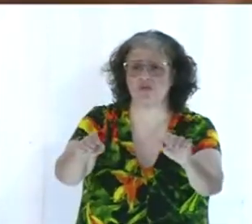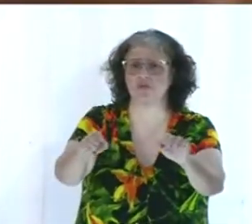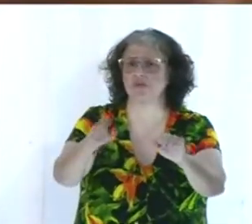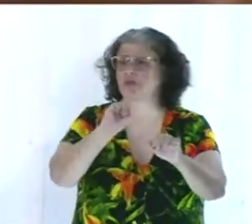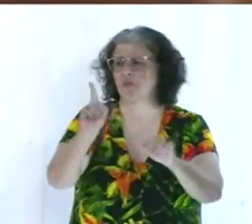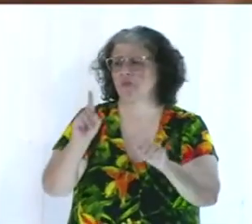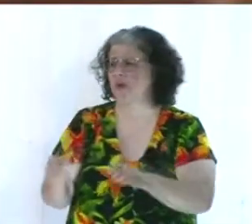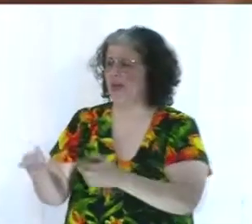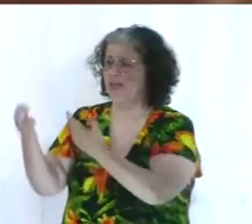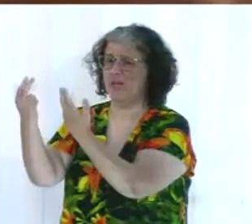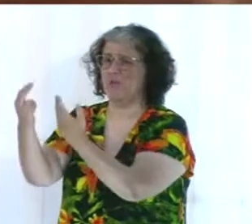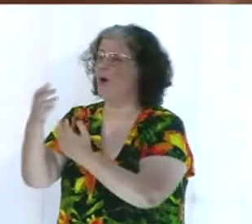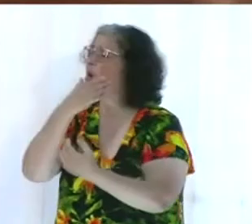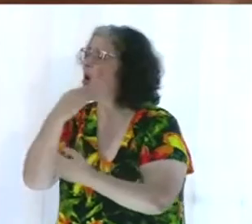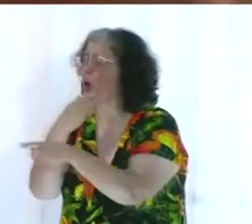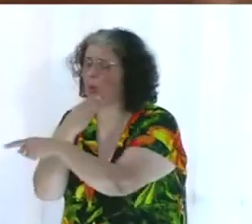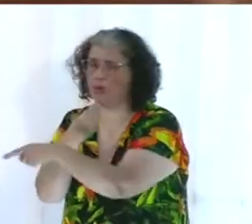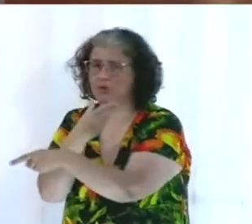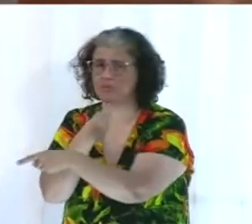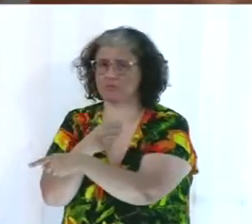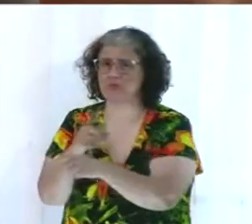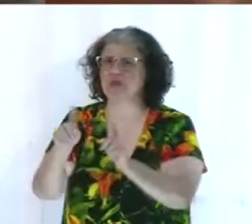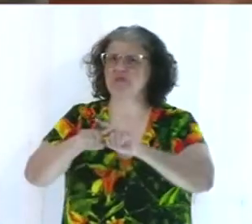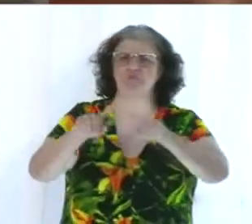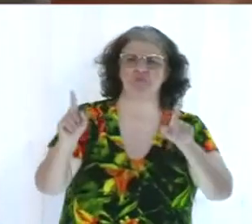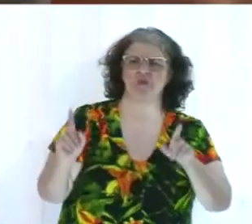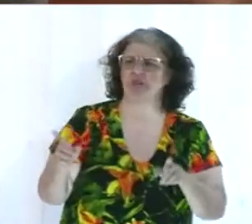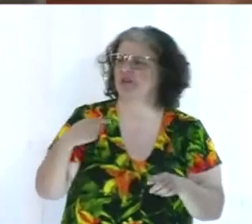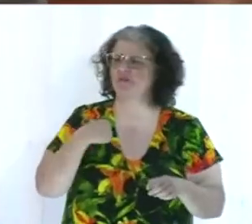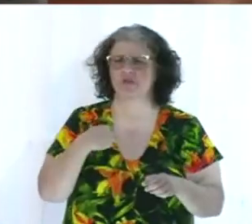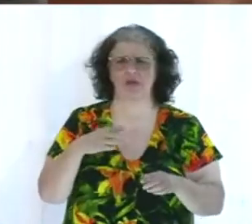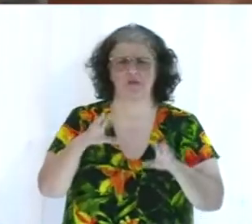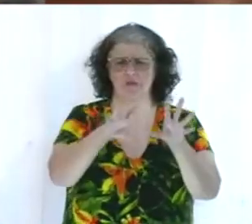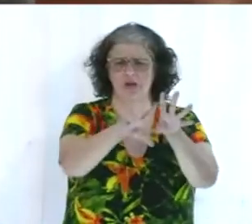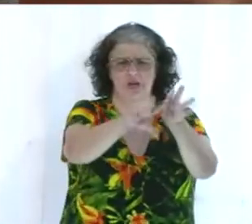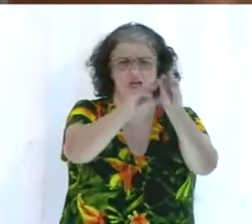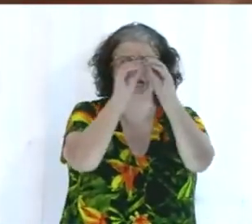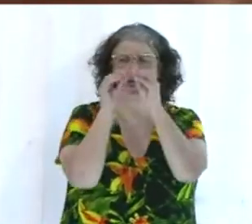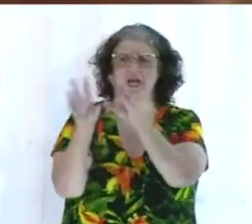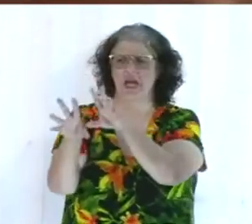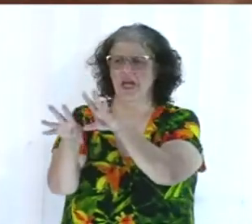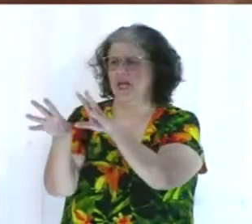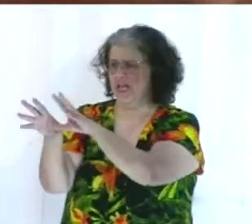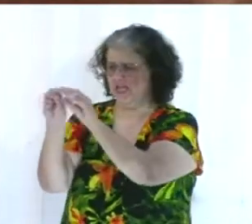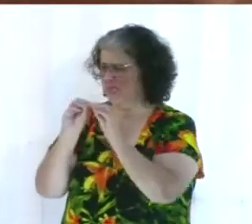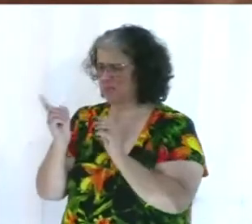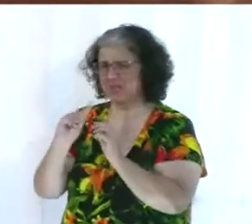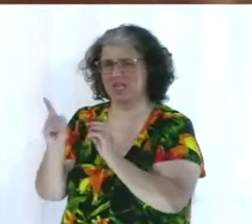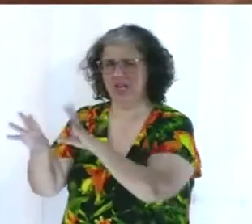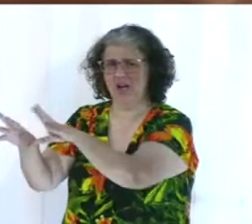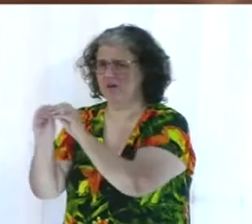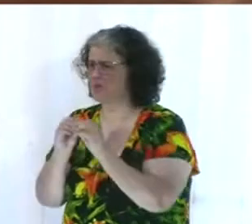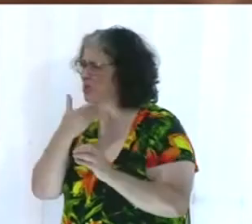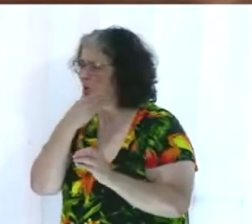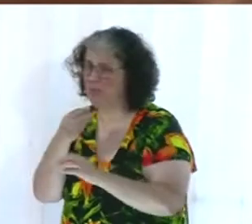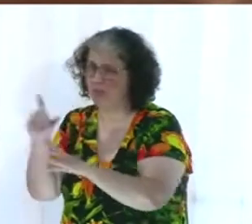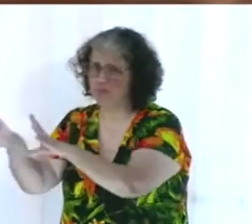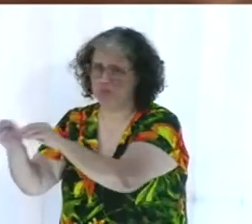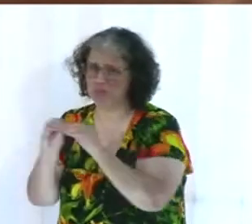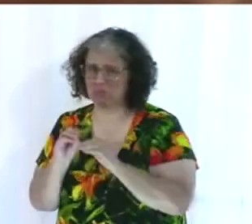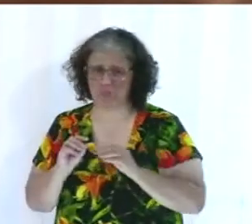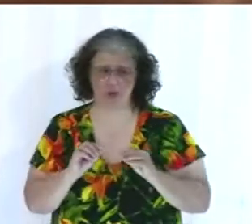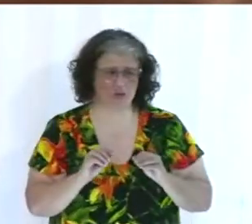segundo o homem, porque eu não o recebi, nem o aprendi de homem algum, mas